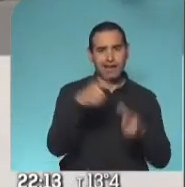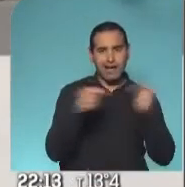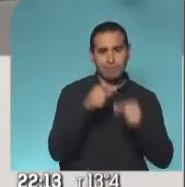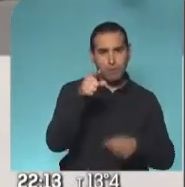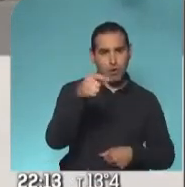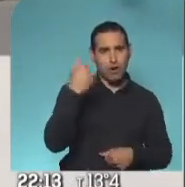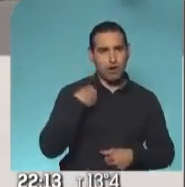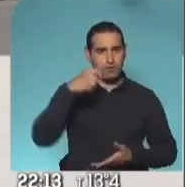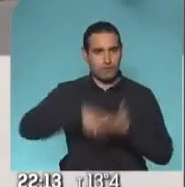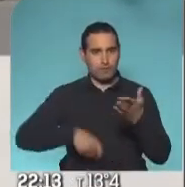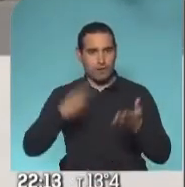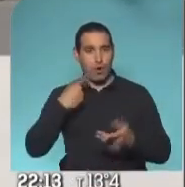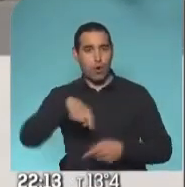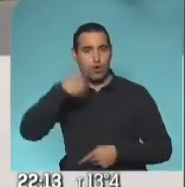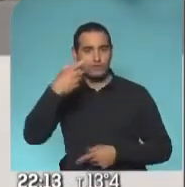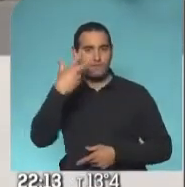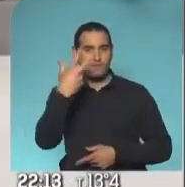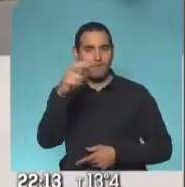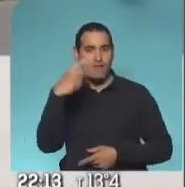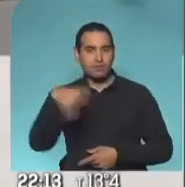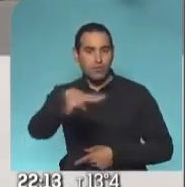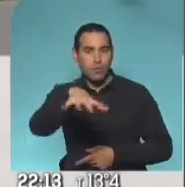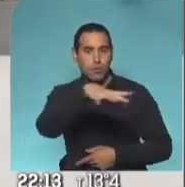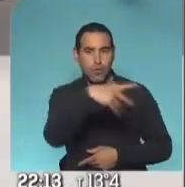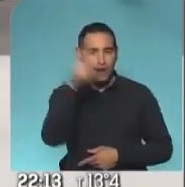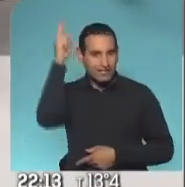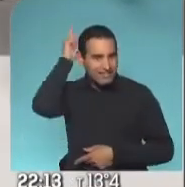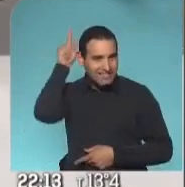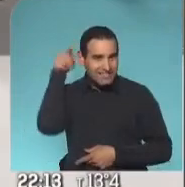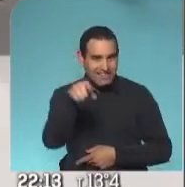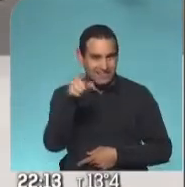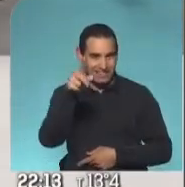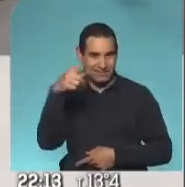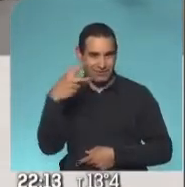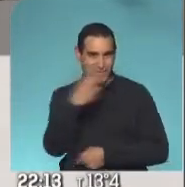mais 20 reservas indígenas, né? Mais um estado, por exemplo, ou 2 do